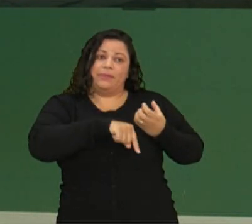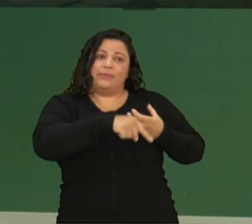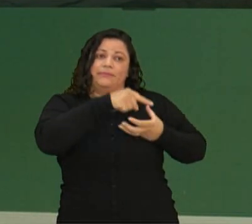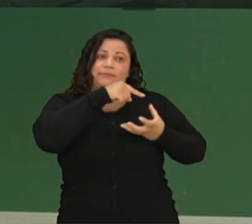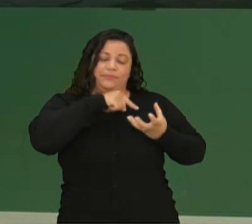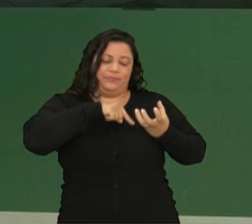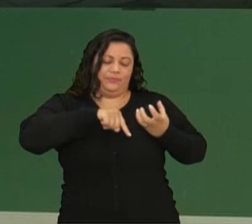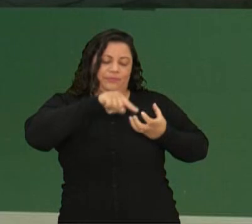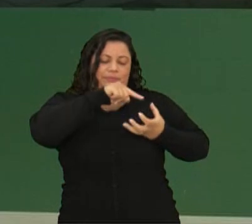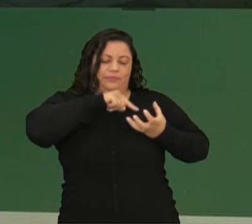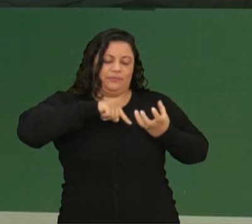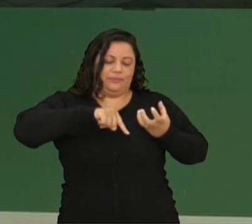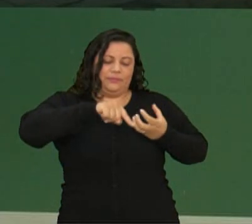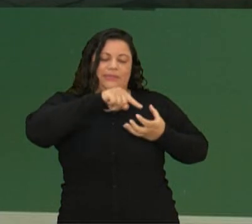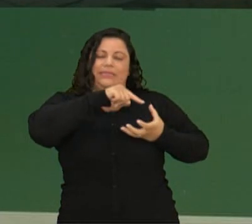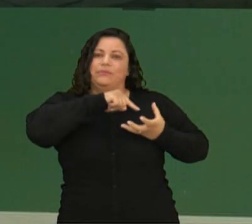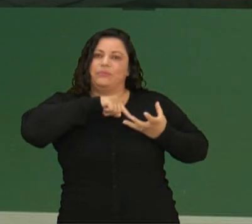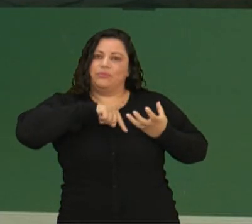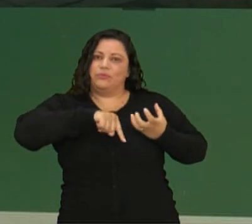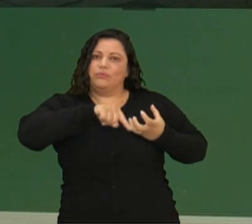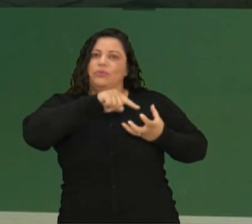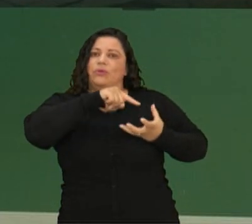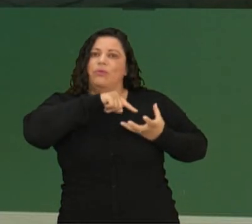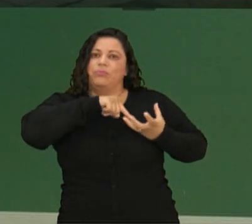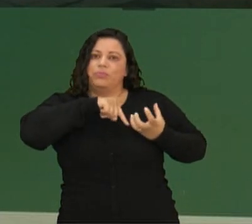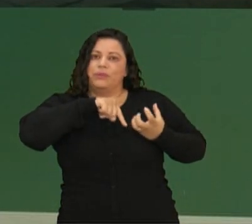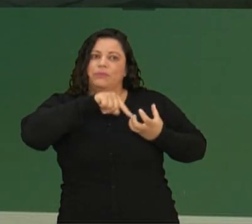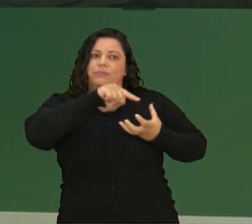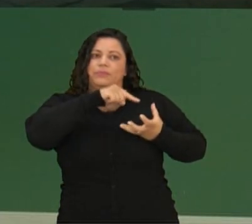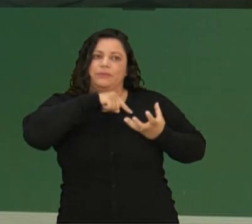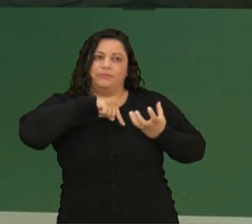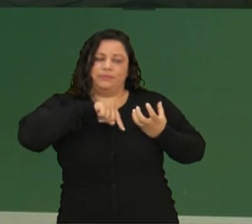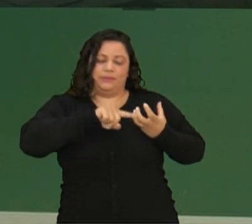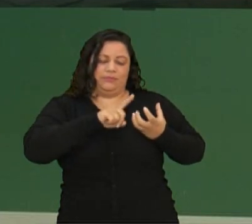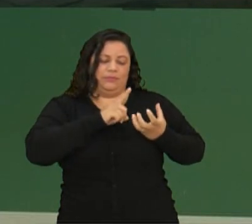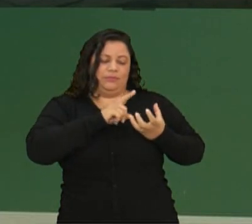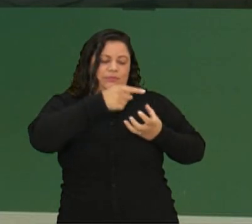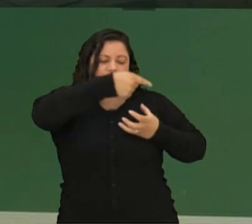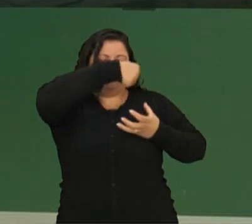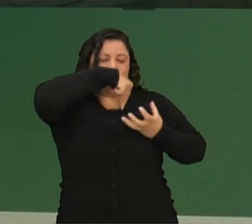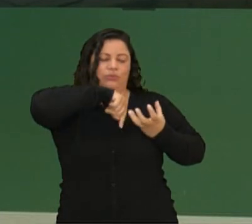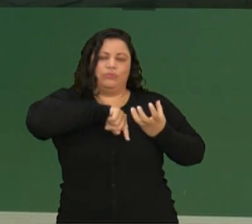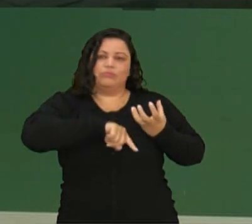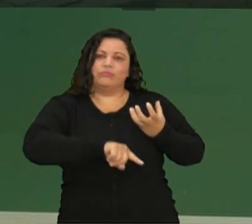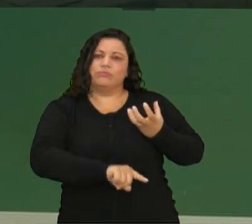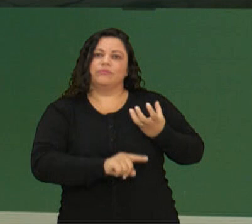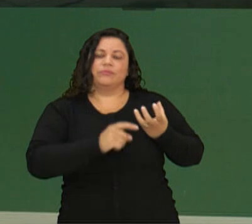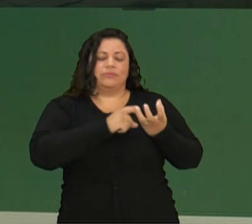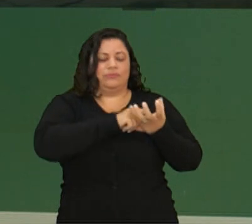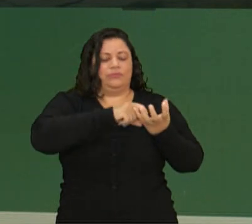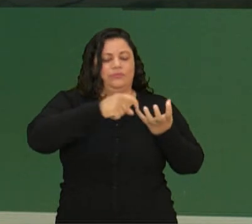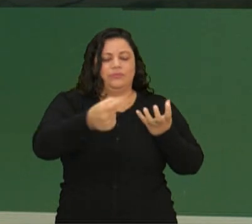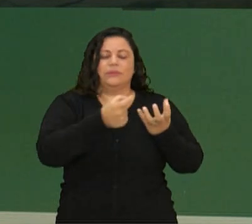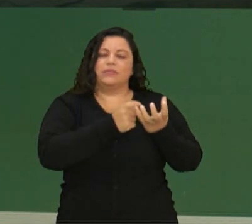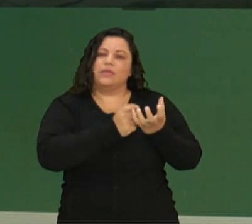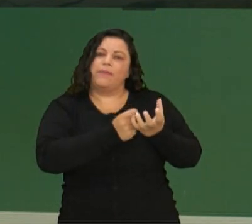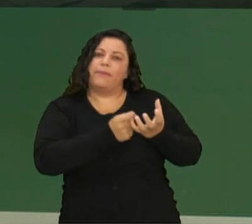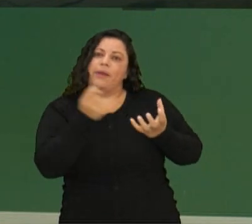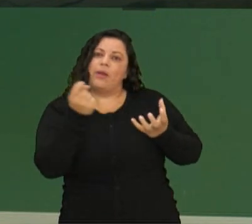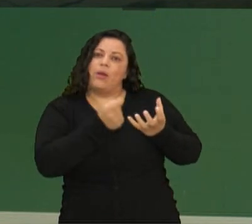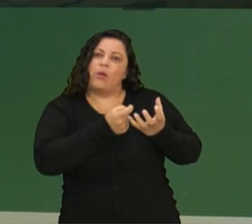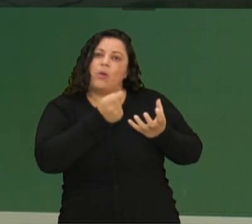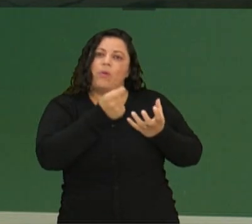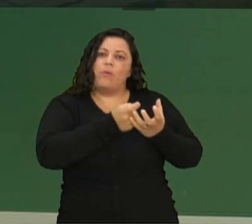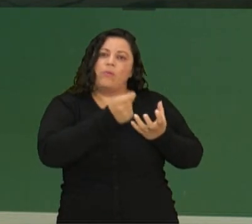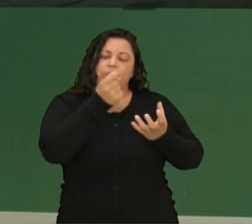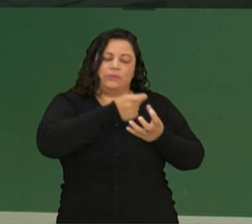vai seguir, depois que ele já estiver no ventrículo, por este vaso sanguíneo aqui, tá? Então, até aqui, o que